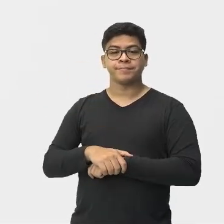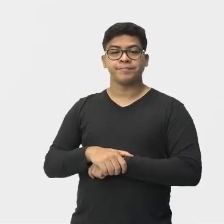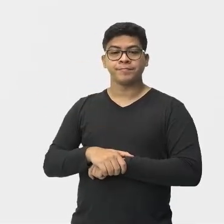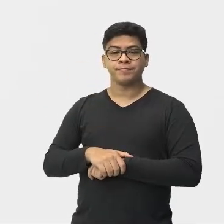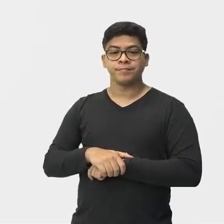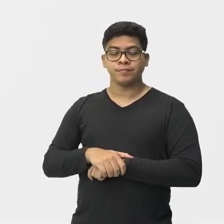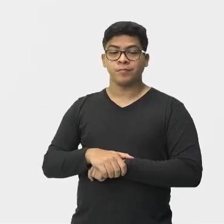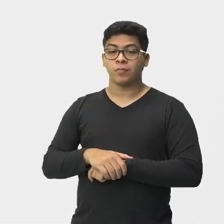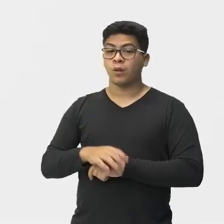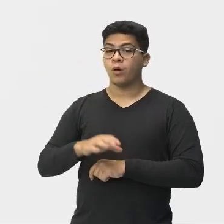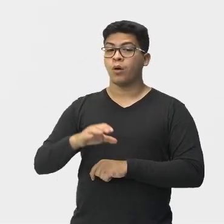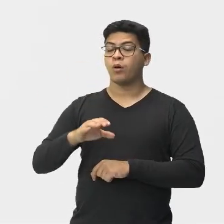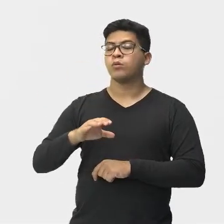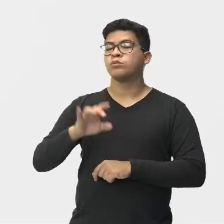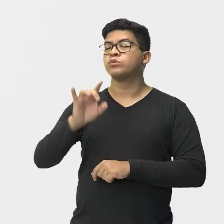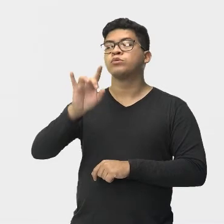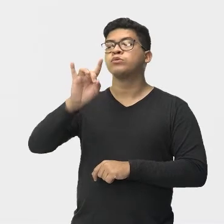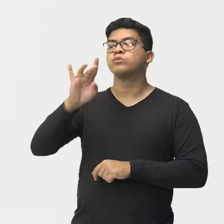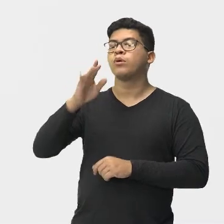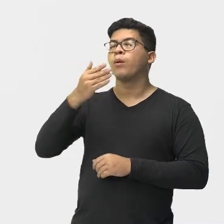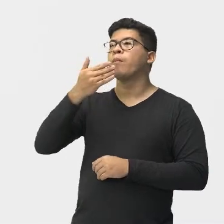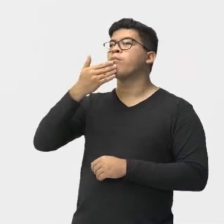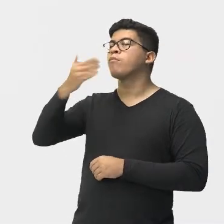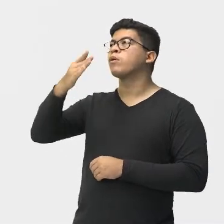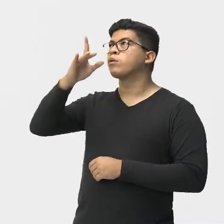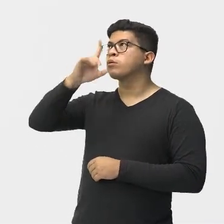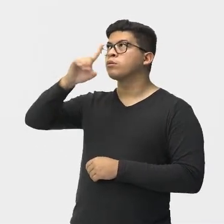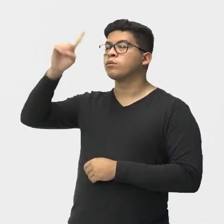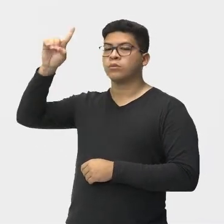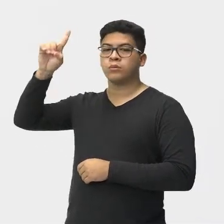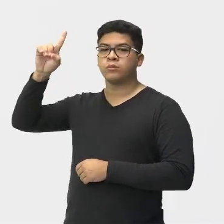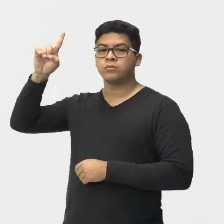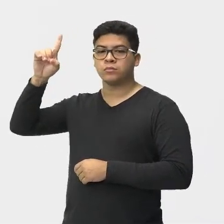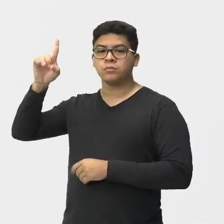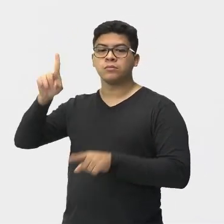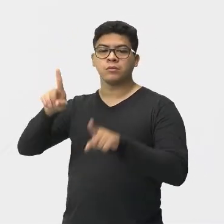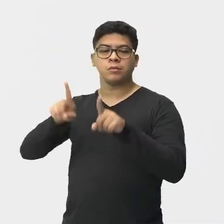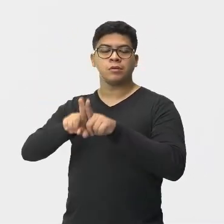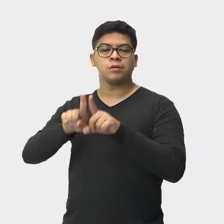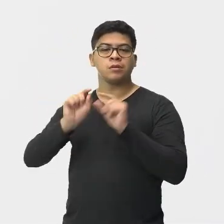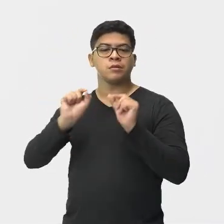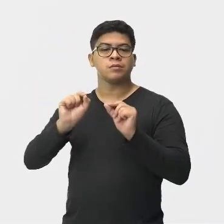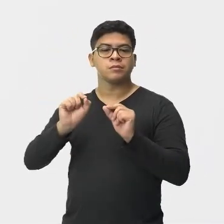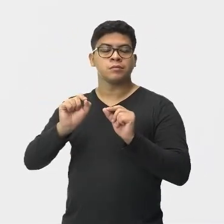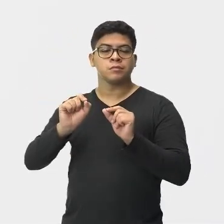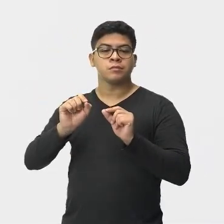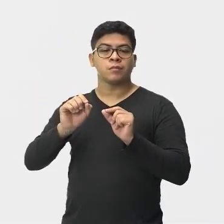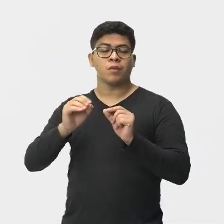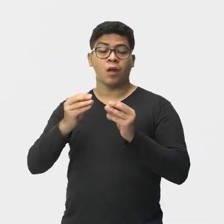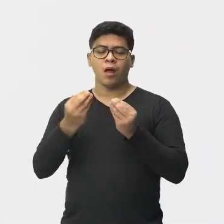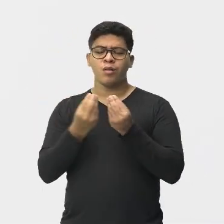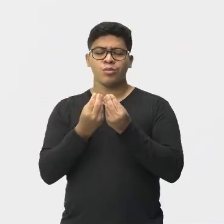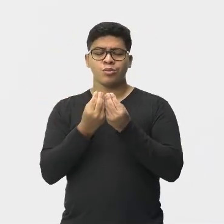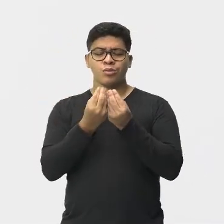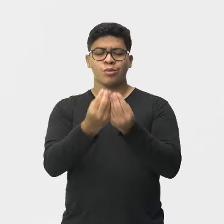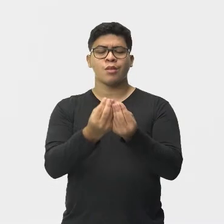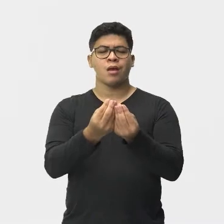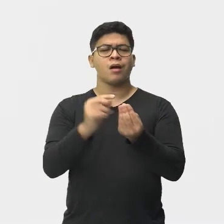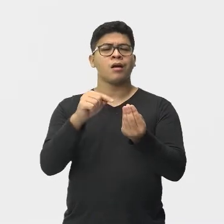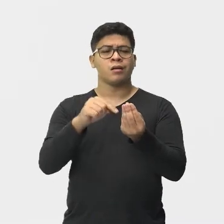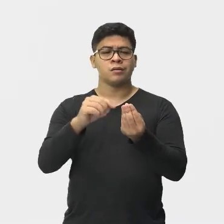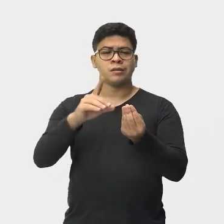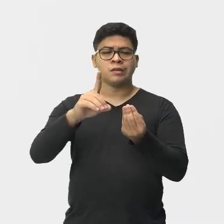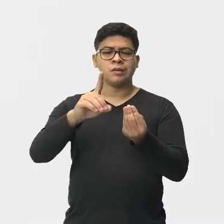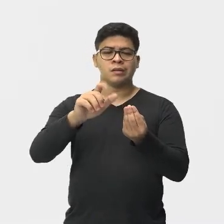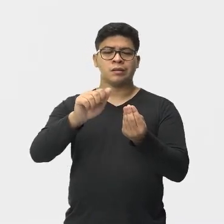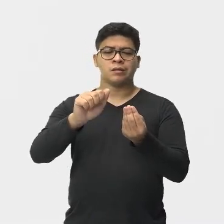complemento indireto, a Dios. Daré libros a los alumnos. Aqui eu tenho o verbo dar, né? Se eu dou